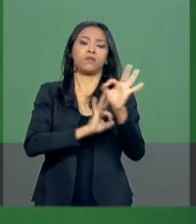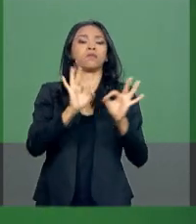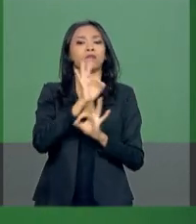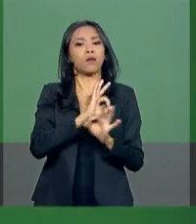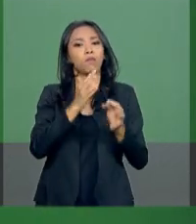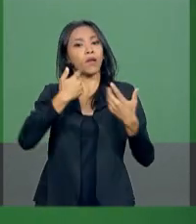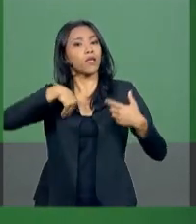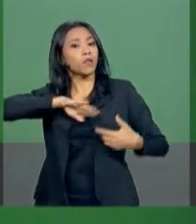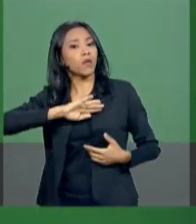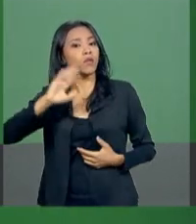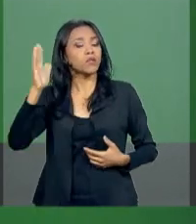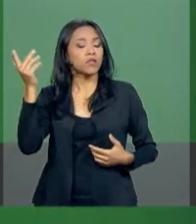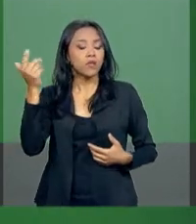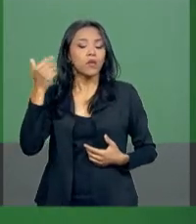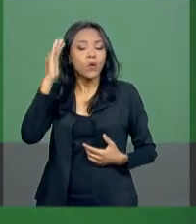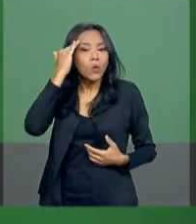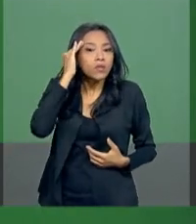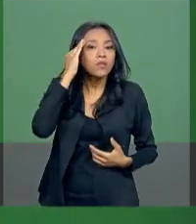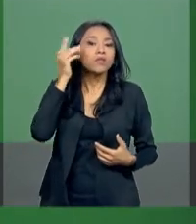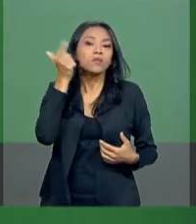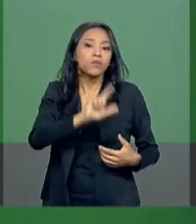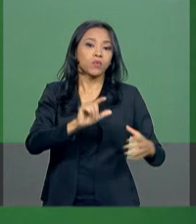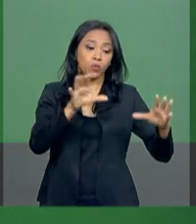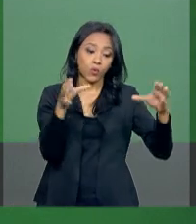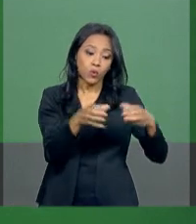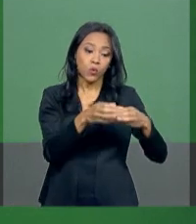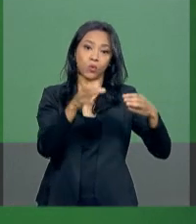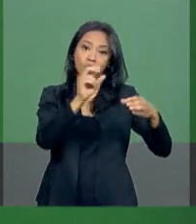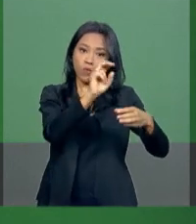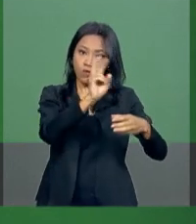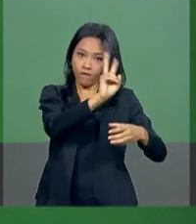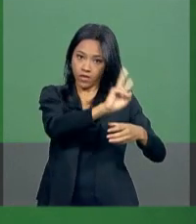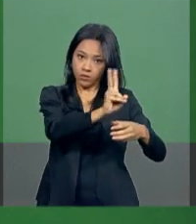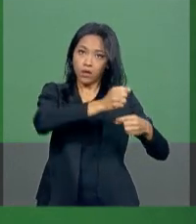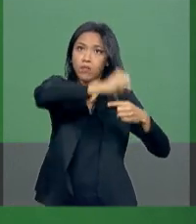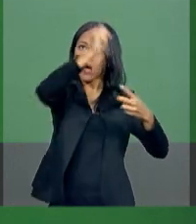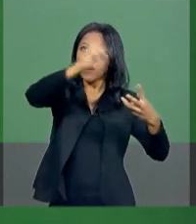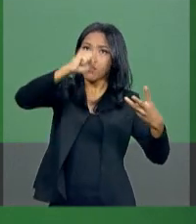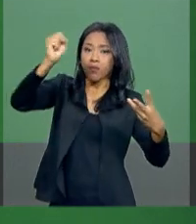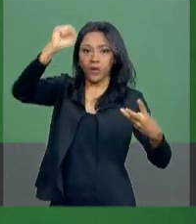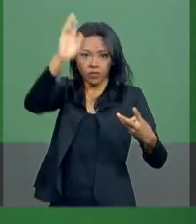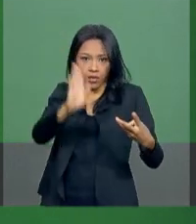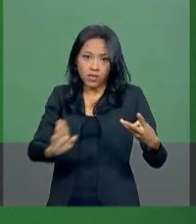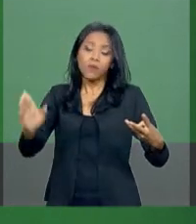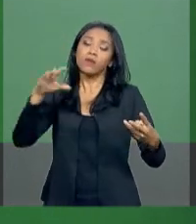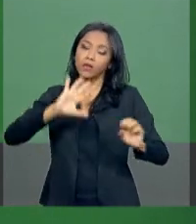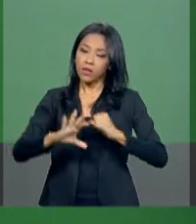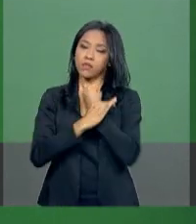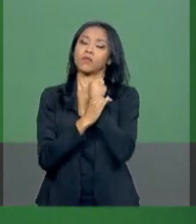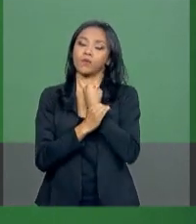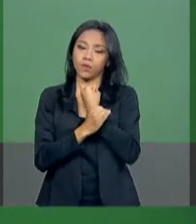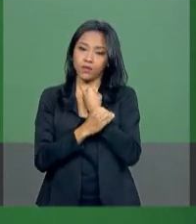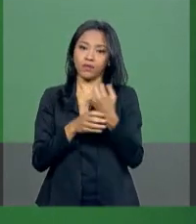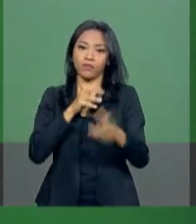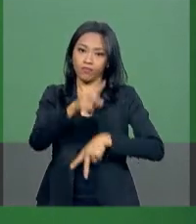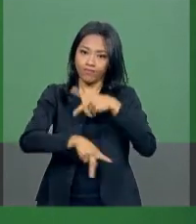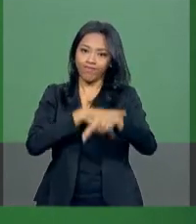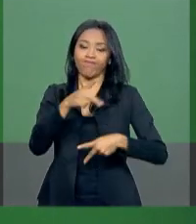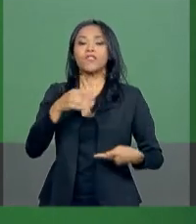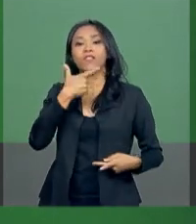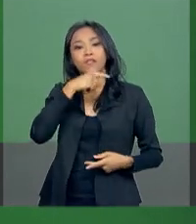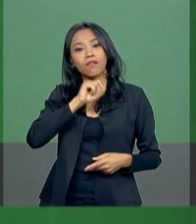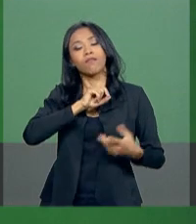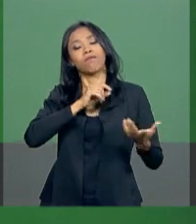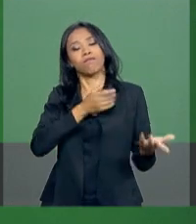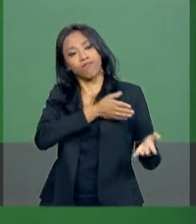intensificar o processo de interiorização e ao mesmo tempo garantir a segurança da nossa população e dos migrantes